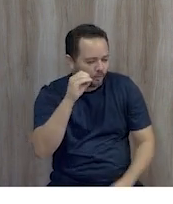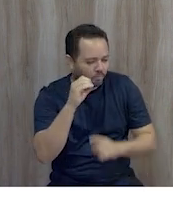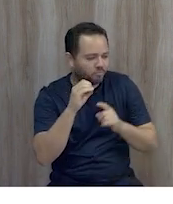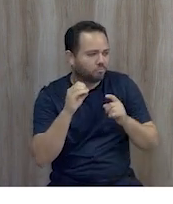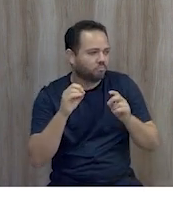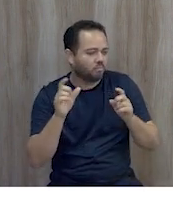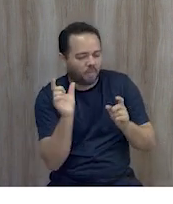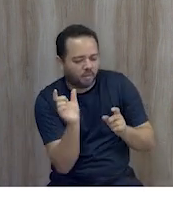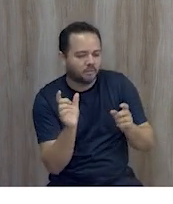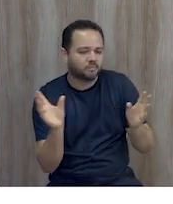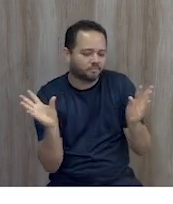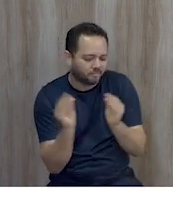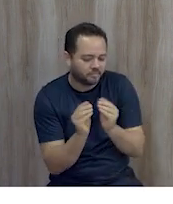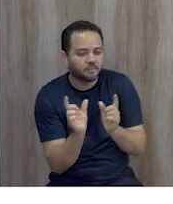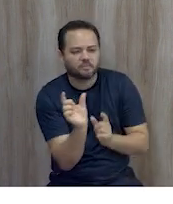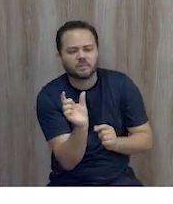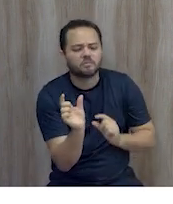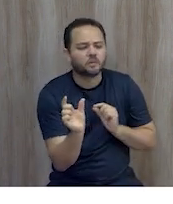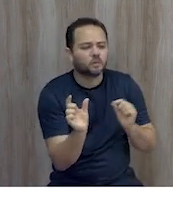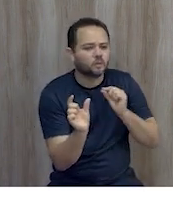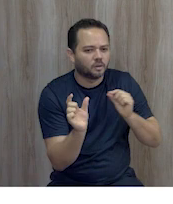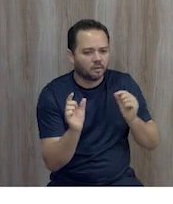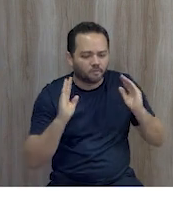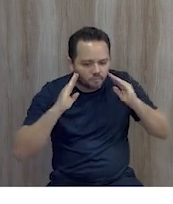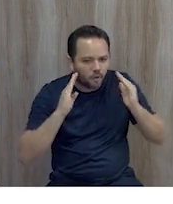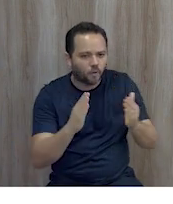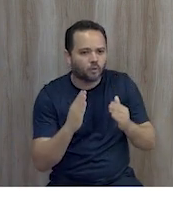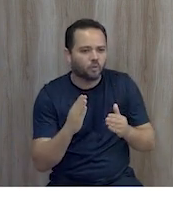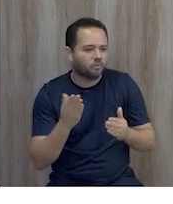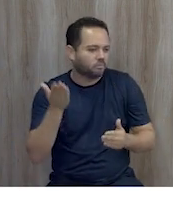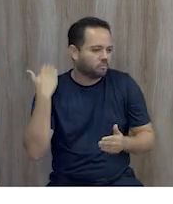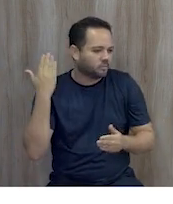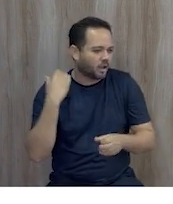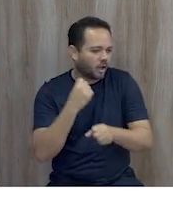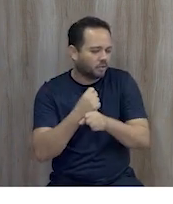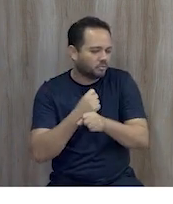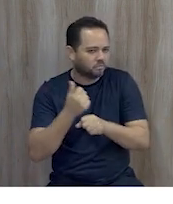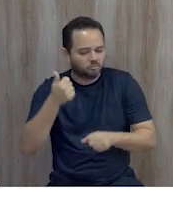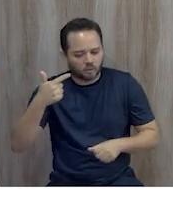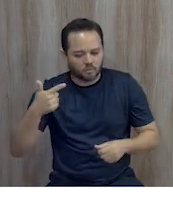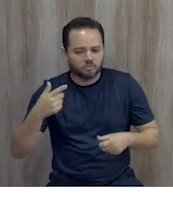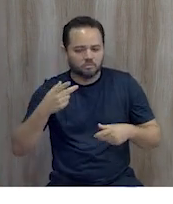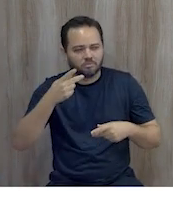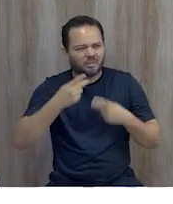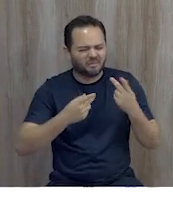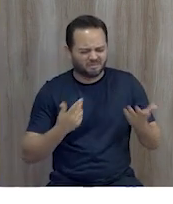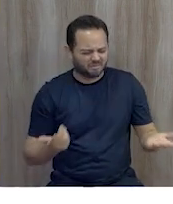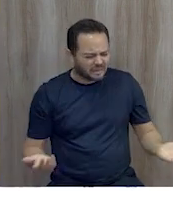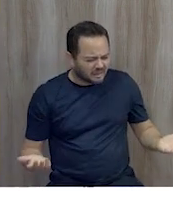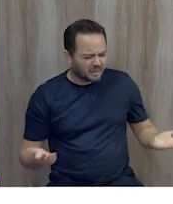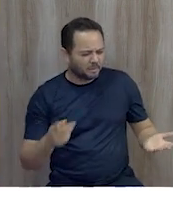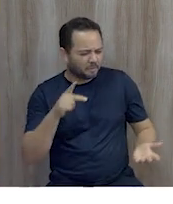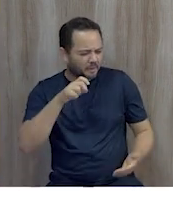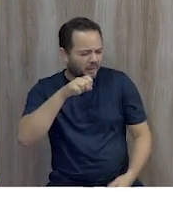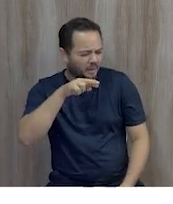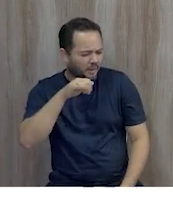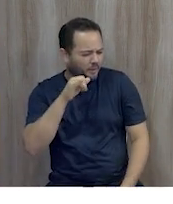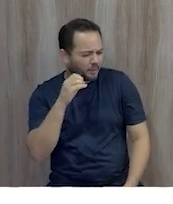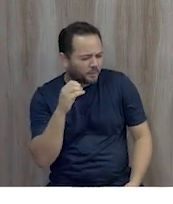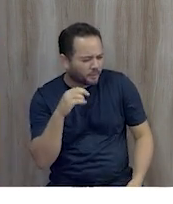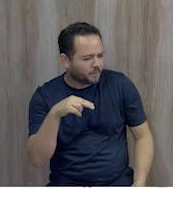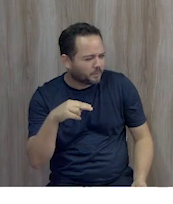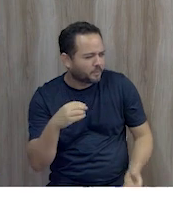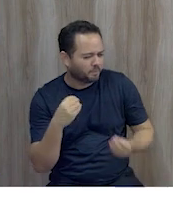a pensar em fazer periodontia e ir para essa área há uns 12 anos atrás. Todo mundo falava, nossa, você vai fazer pério? Pério